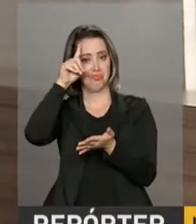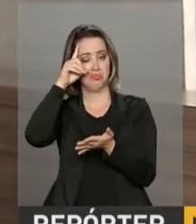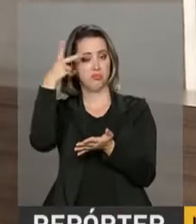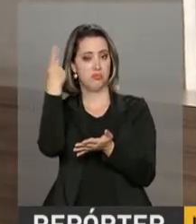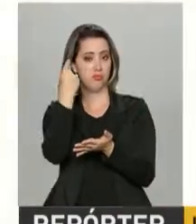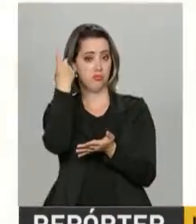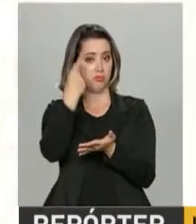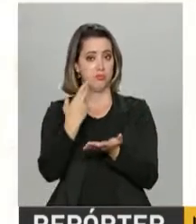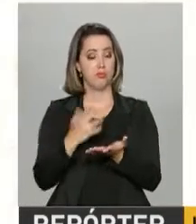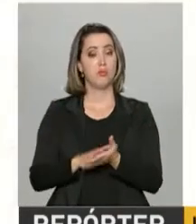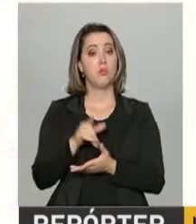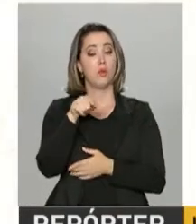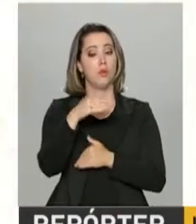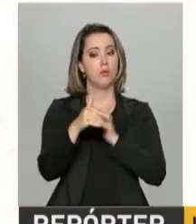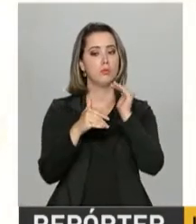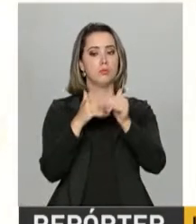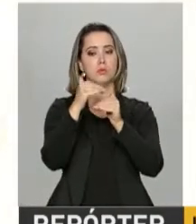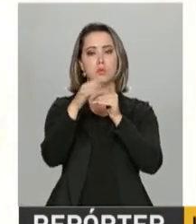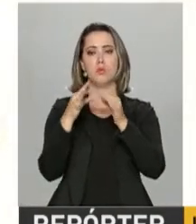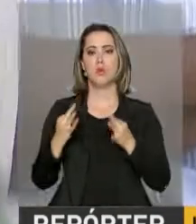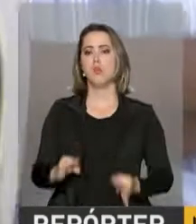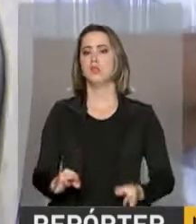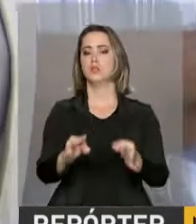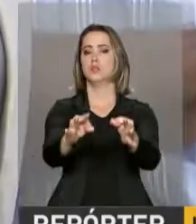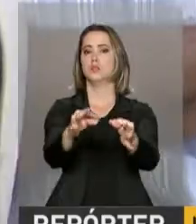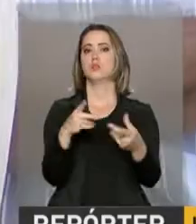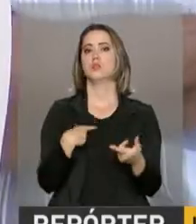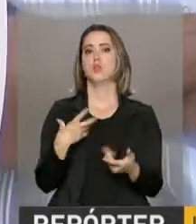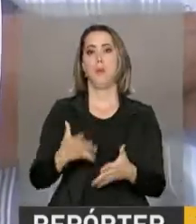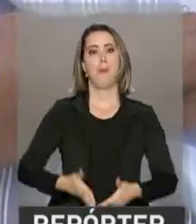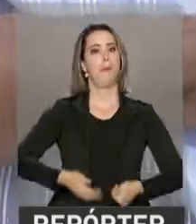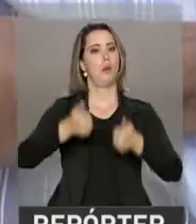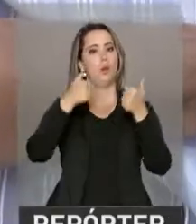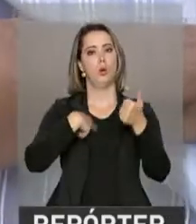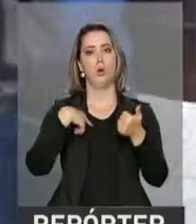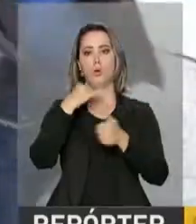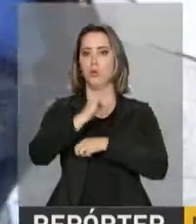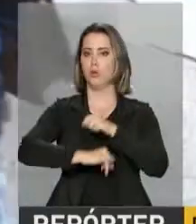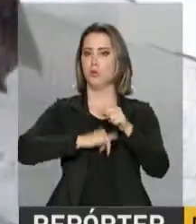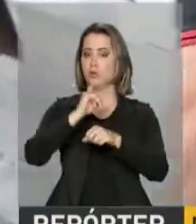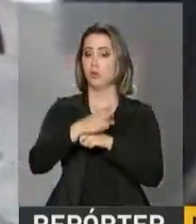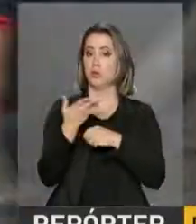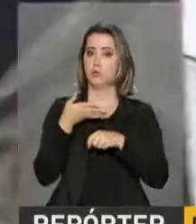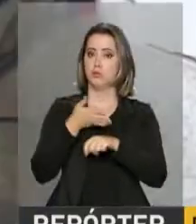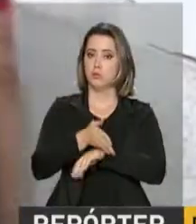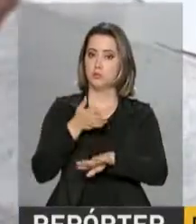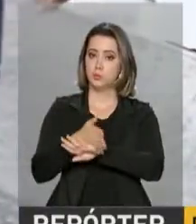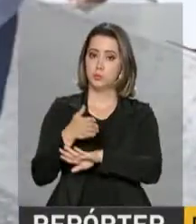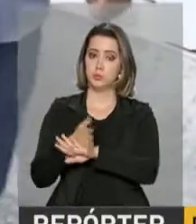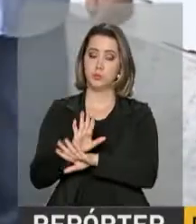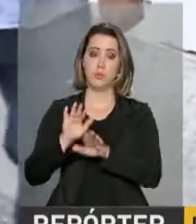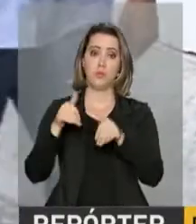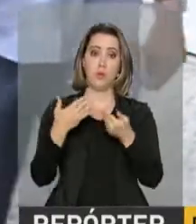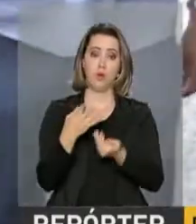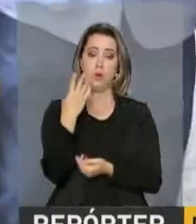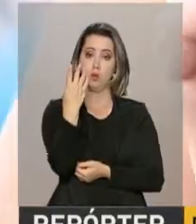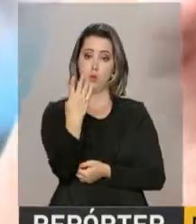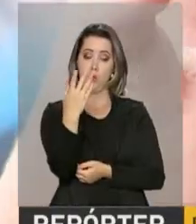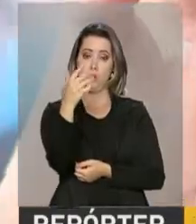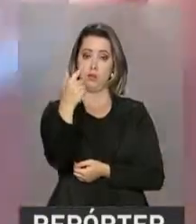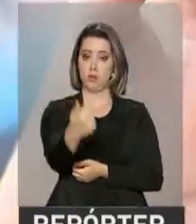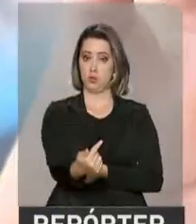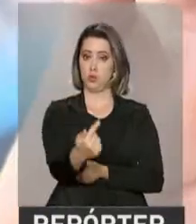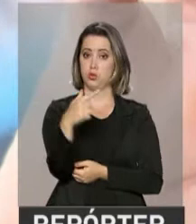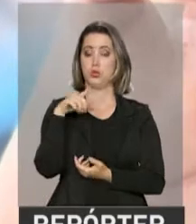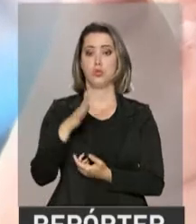brasileiro à medida que a tecnologia evolui aumento no número de usuários e com a implantação da internet 4g o